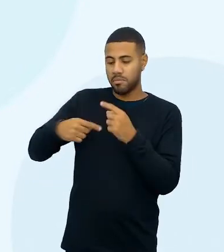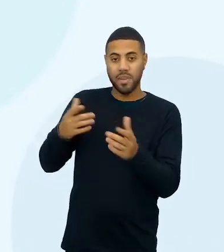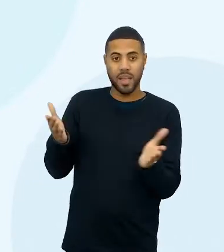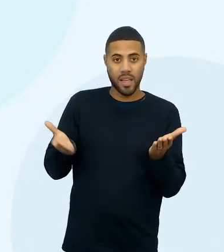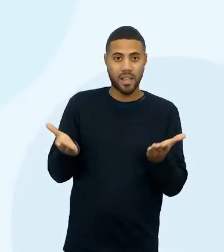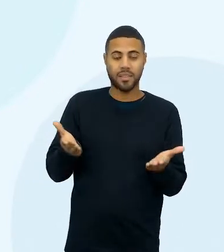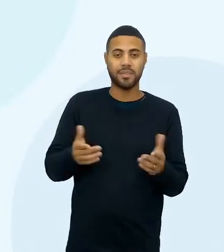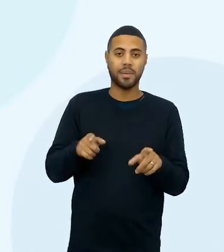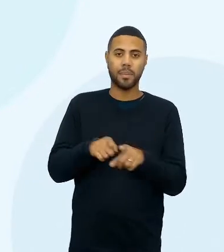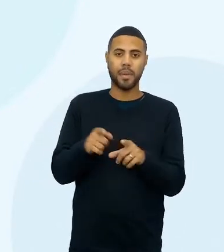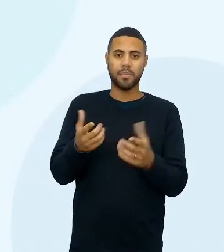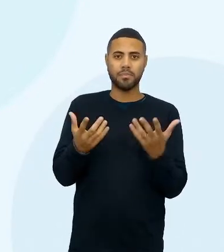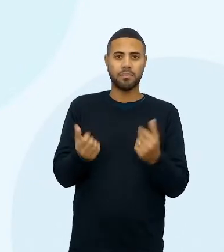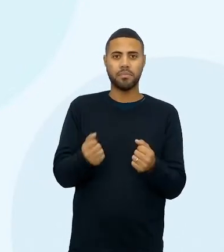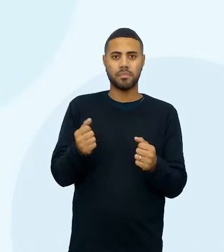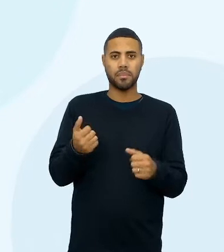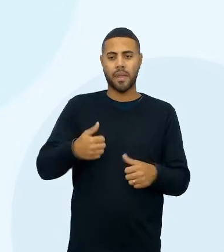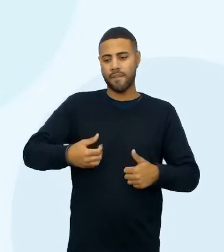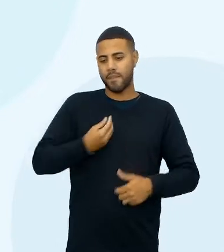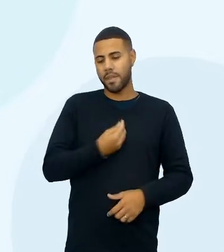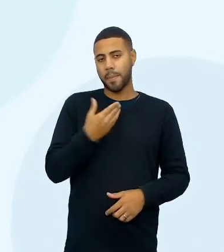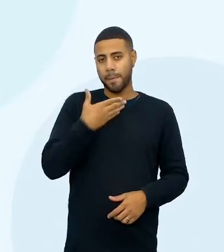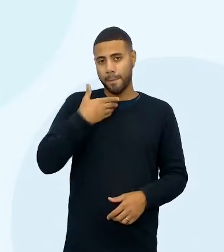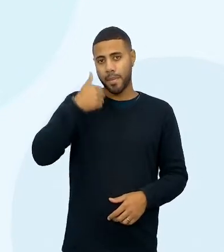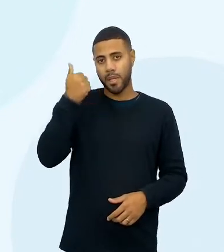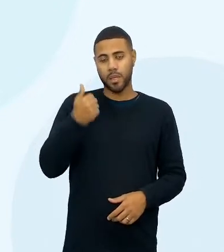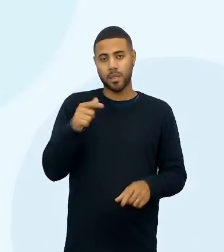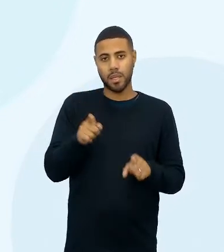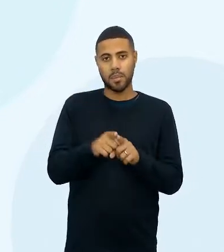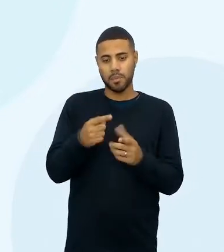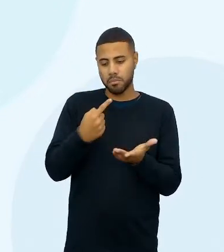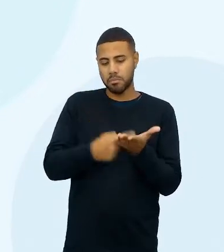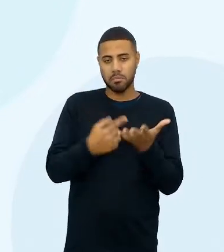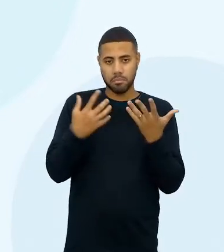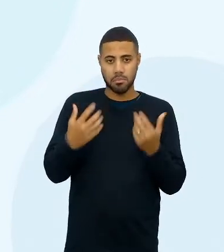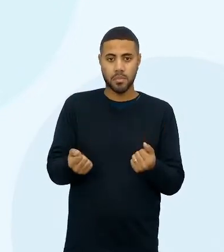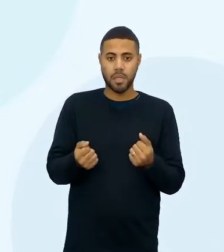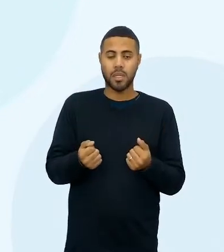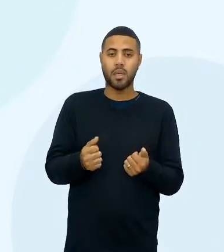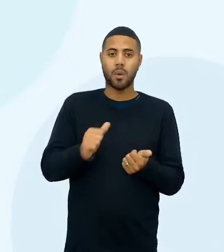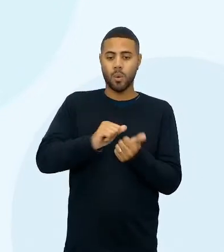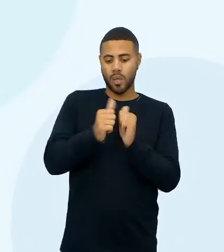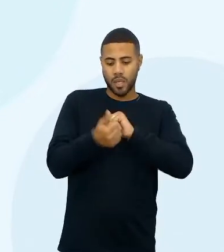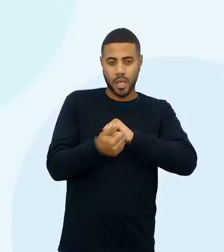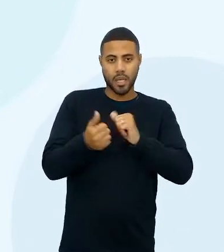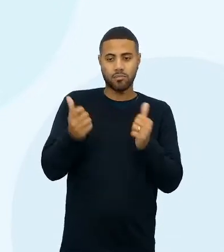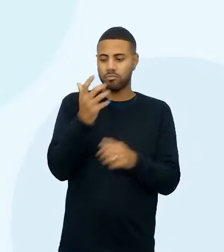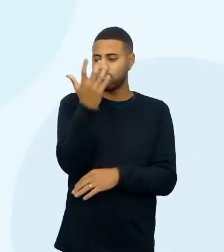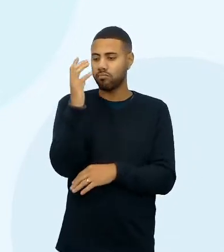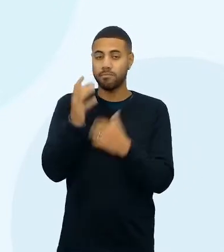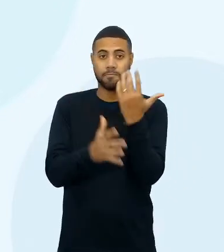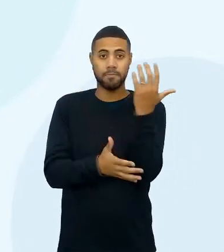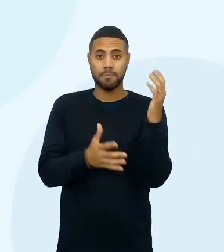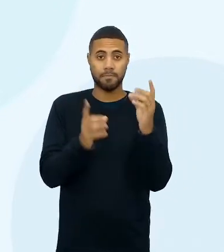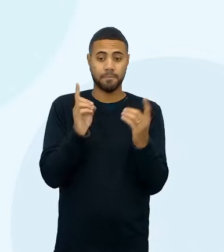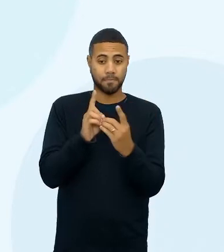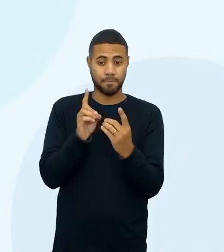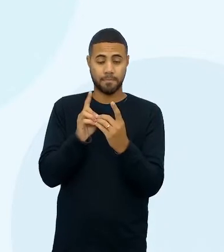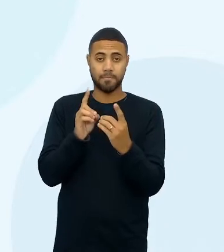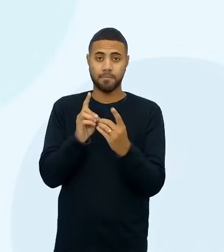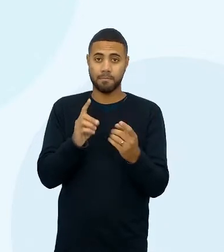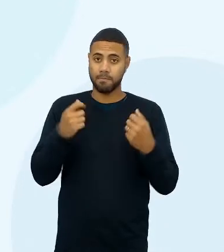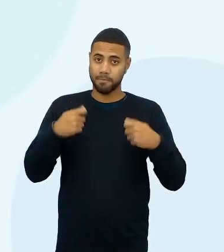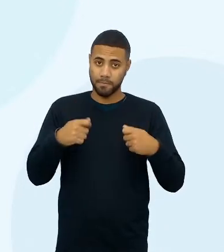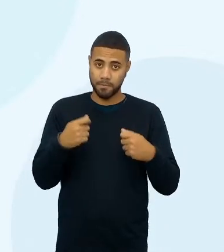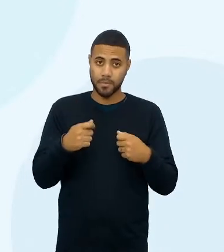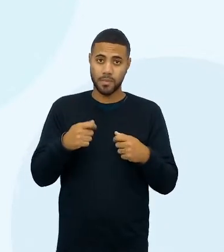permitir melhores condições de vida, sem comprometer qualidade ambiental e o atendimento das